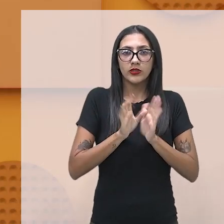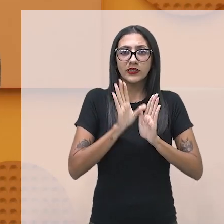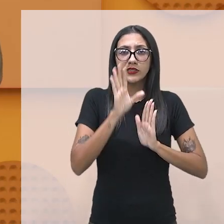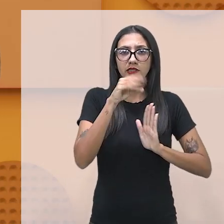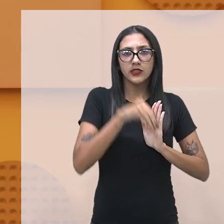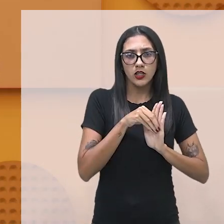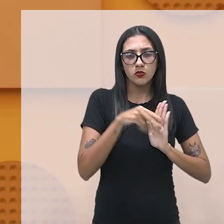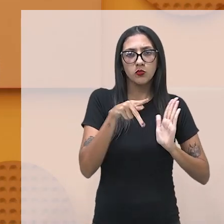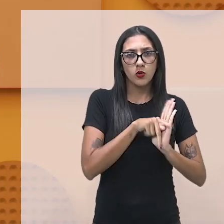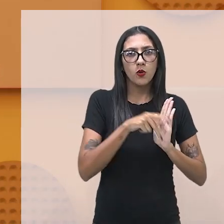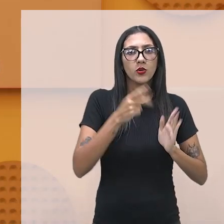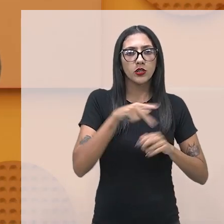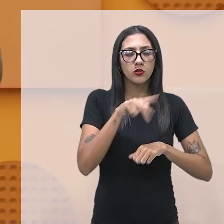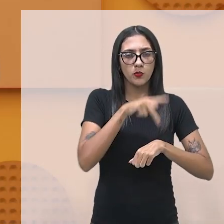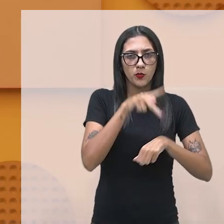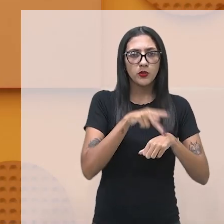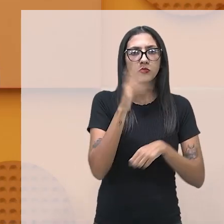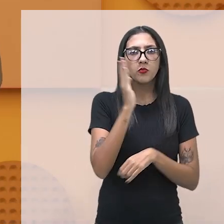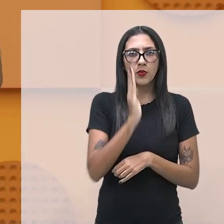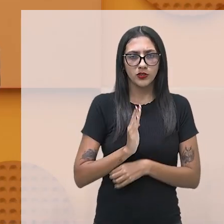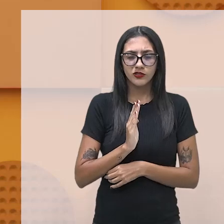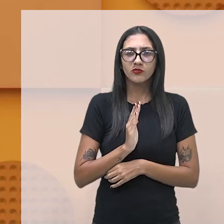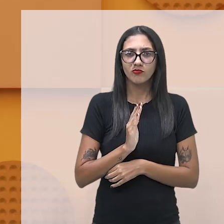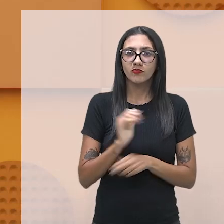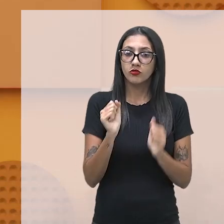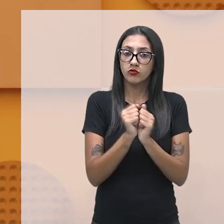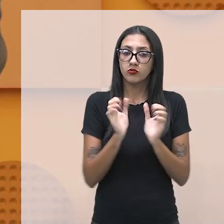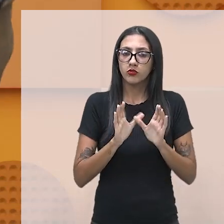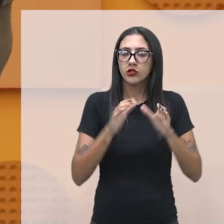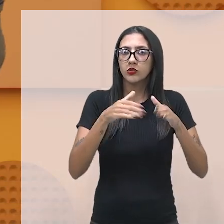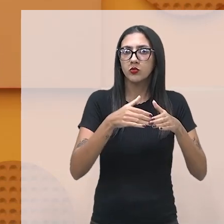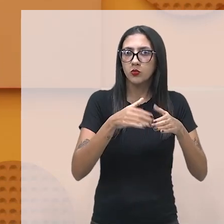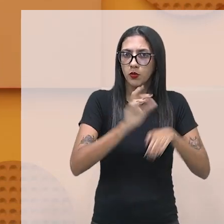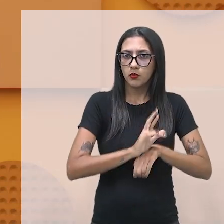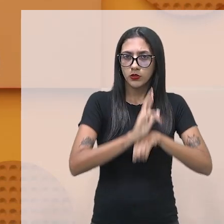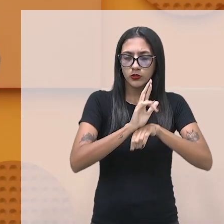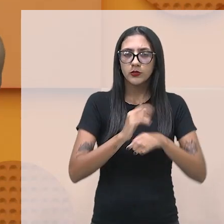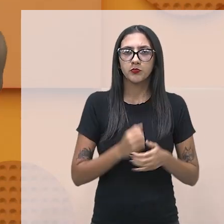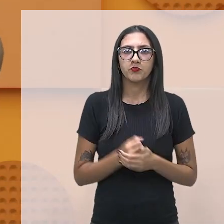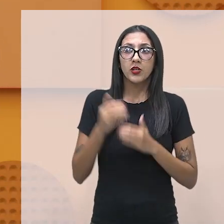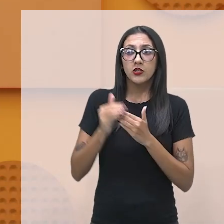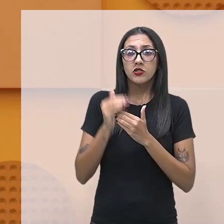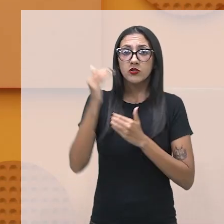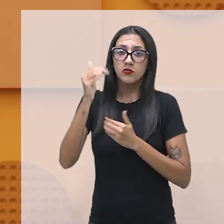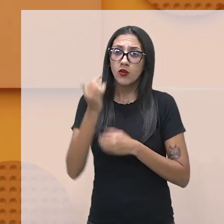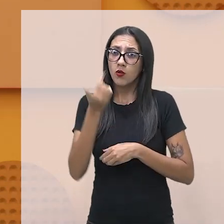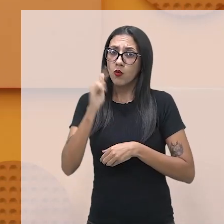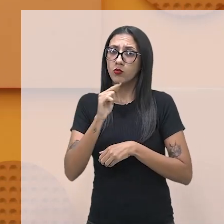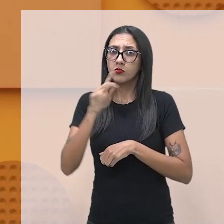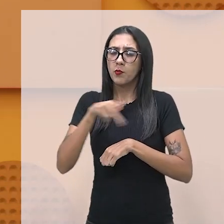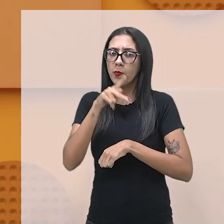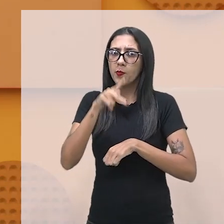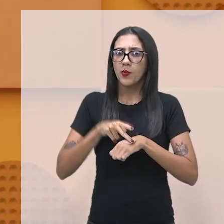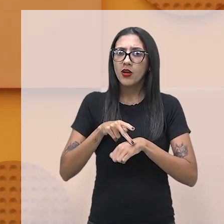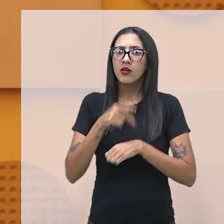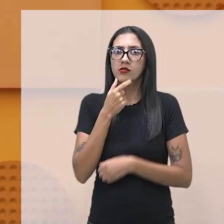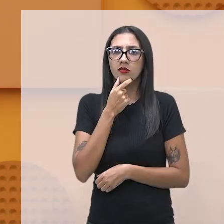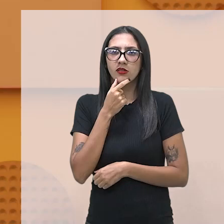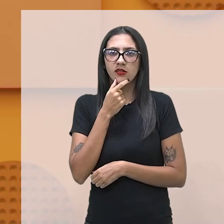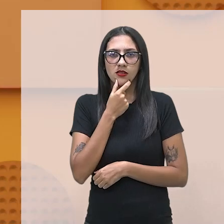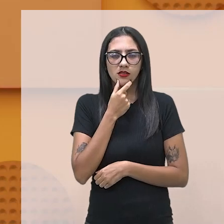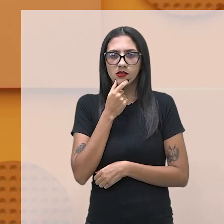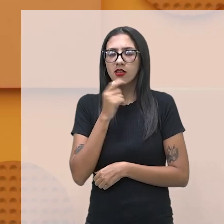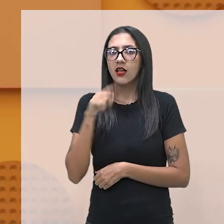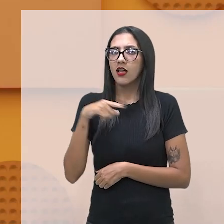do território brasileiro, graças ali ao movimento abolicionista, e externa, vindo de fora, obviamente ali da Inglaterra, que